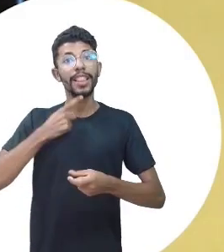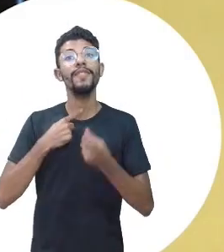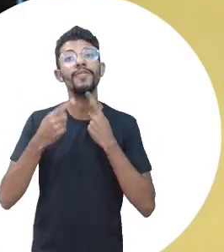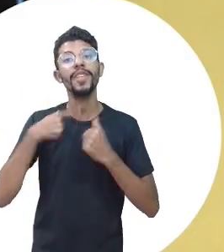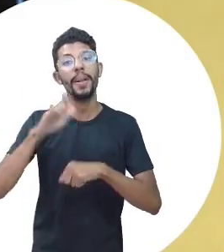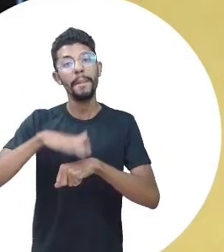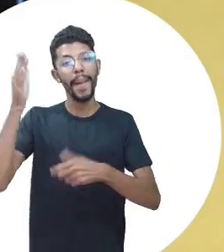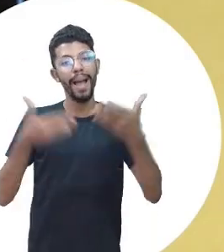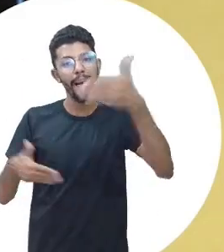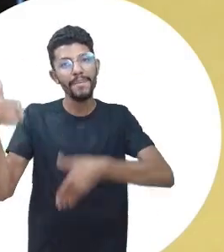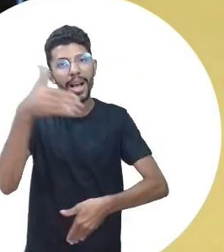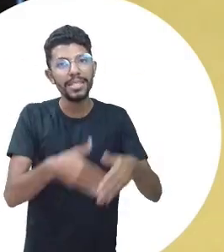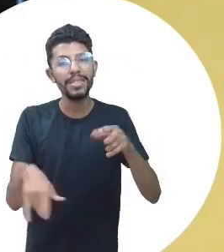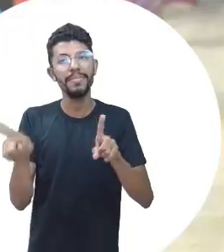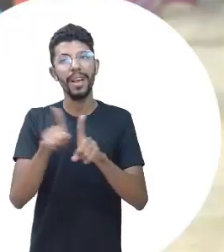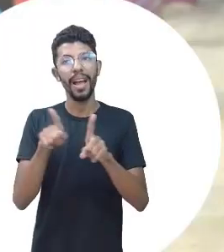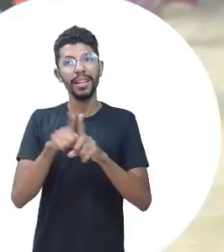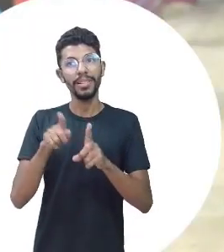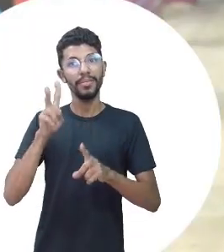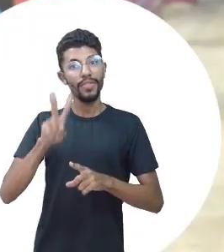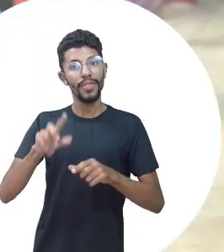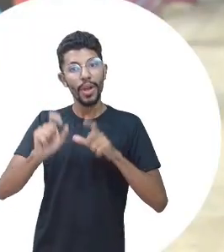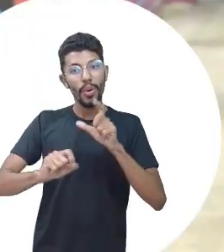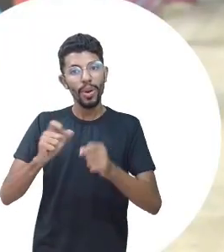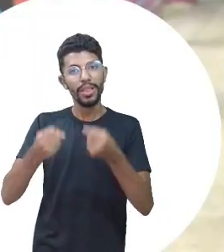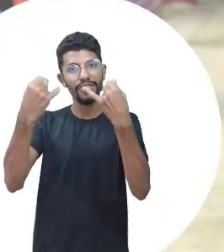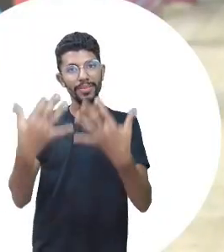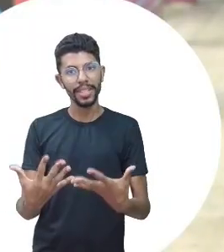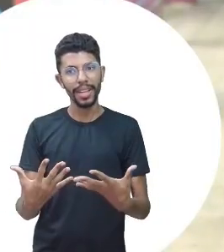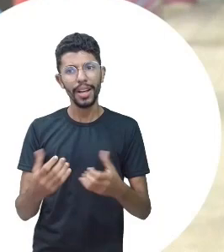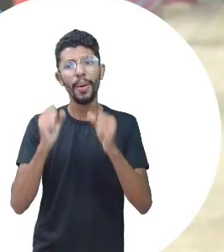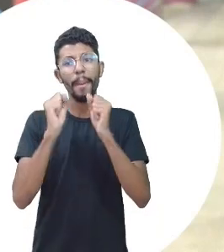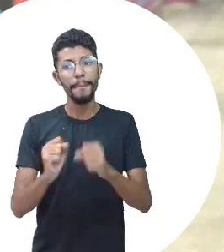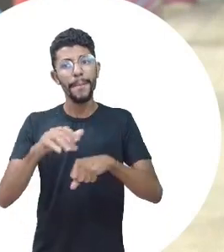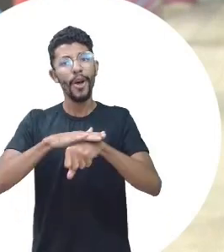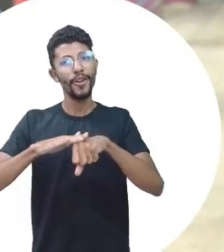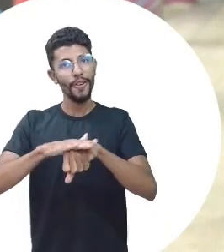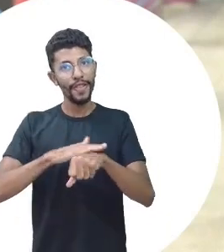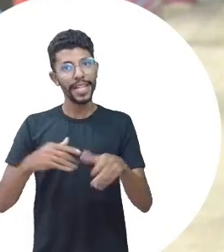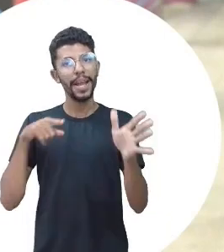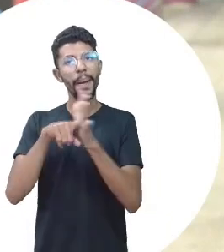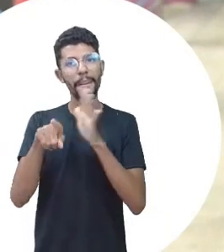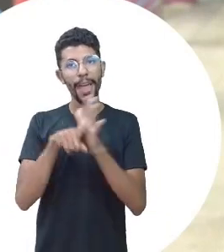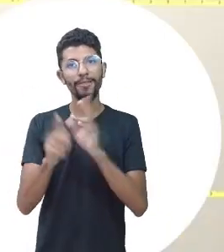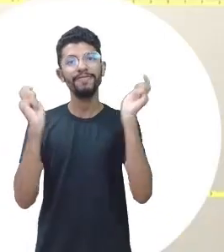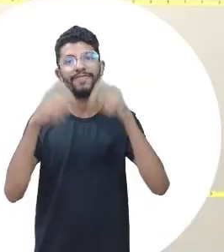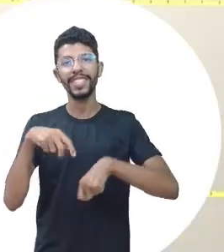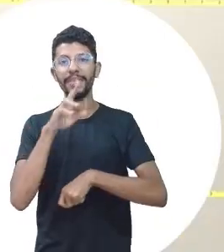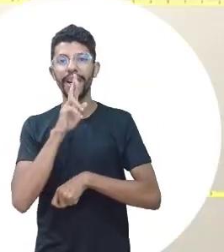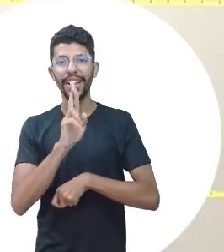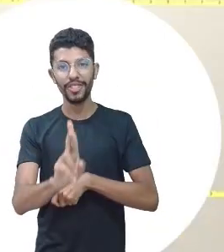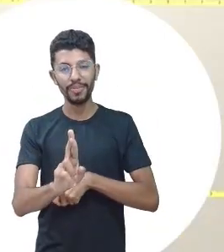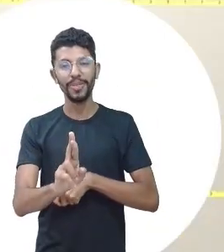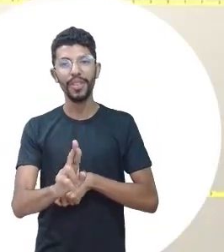participar, de também ver o nome deles sendo falado ali. Você pode conversar e as perguntas você pode responder.